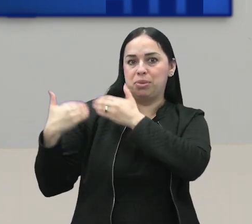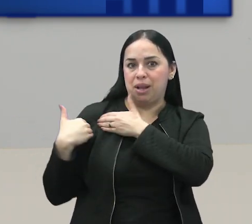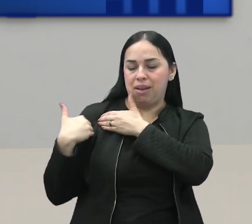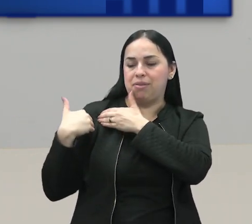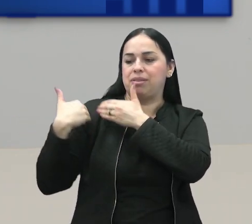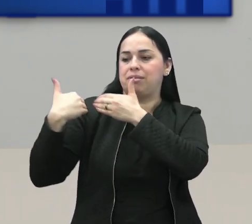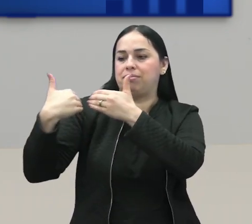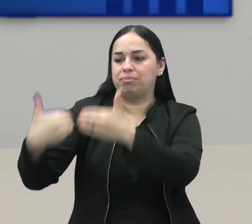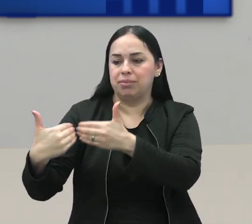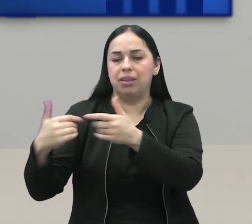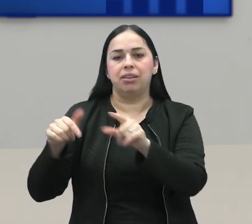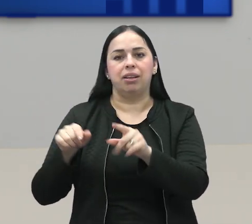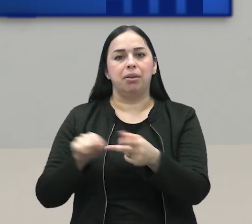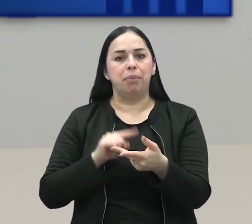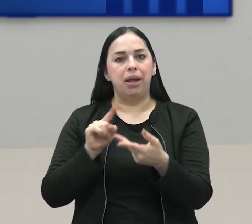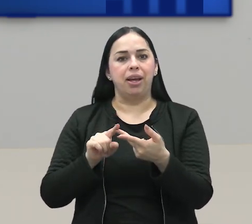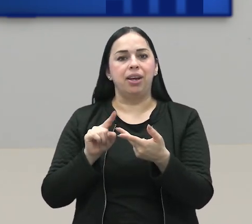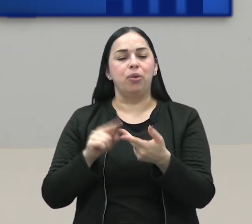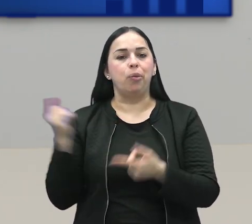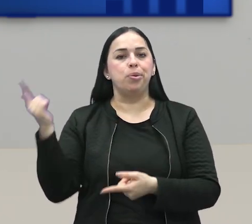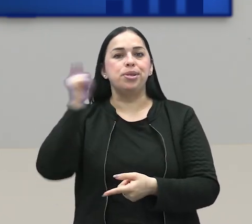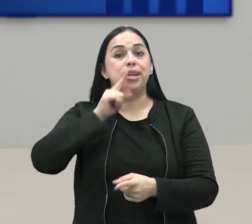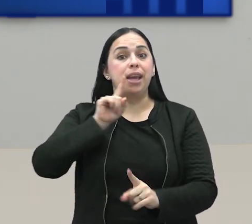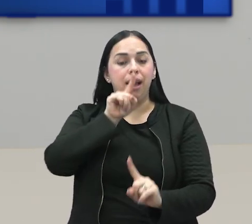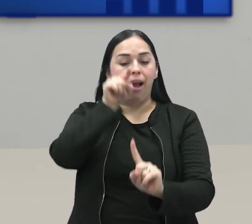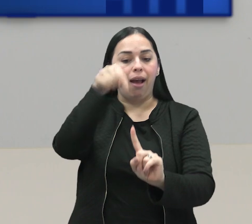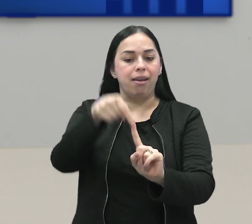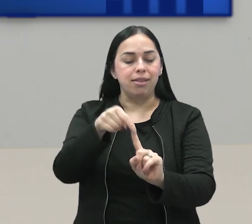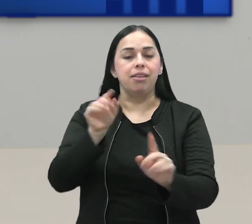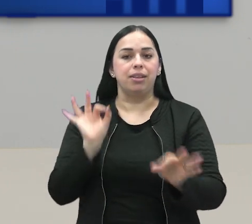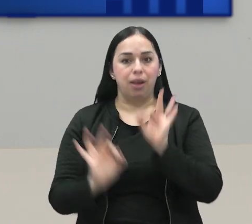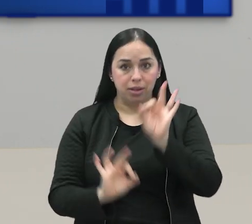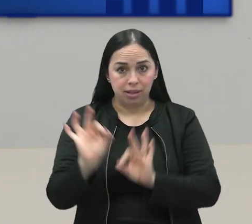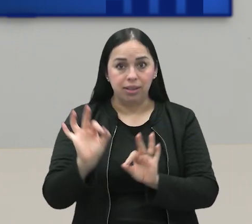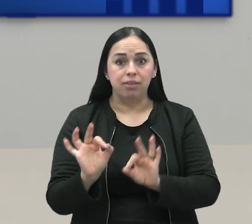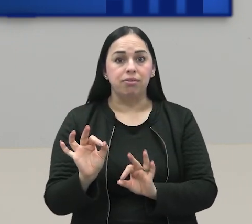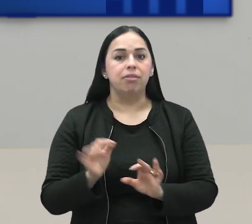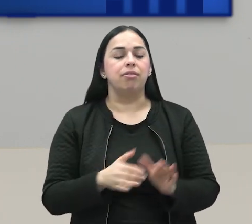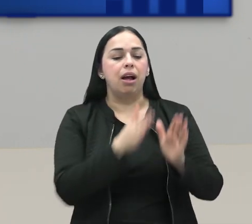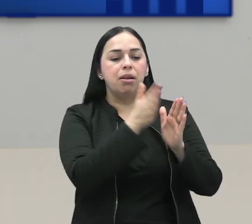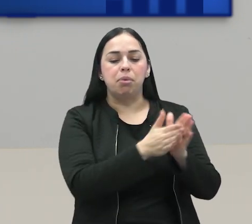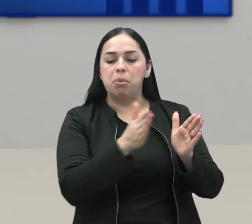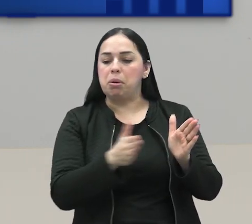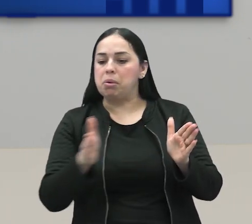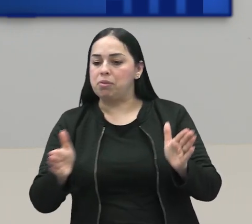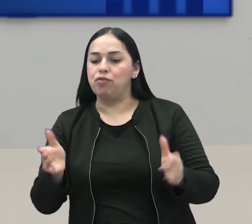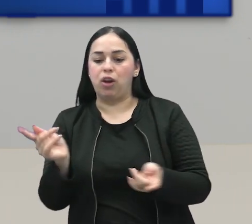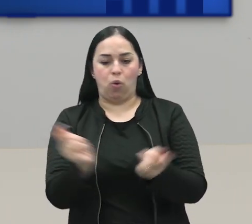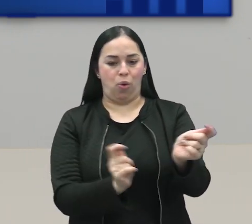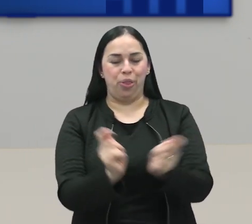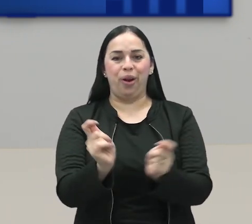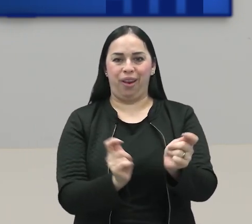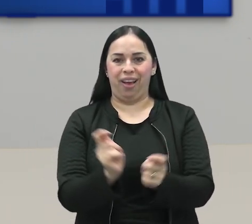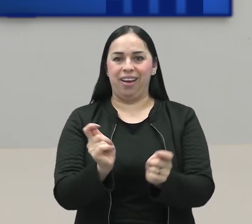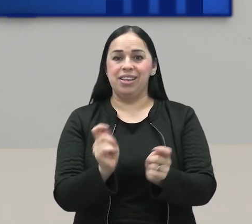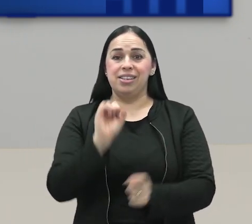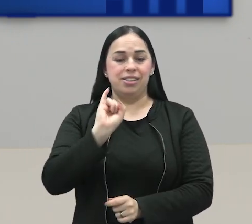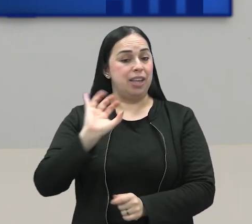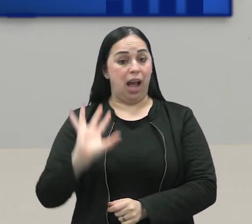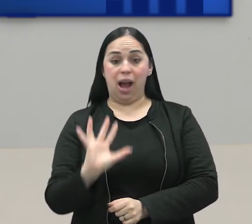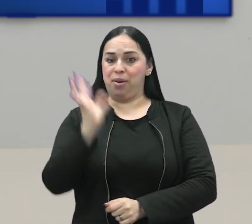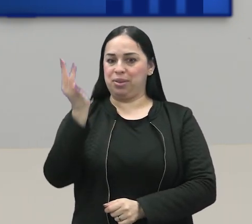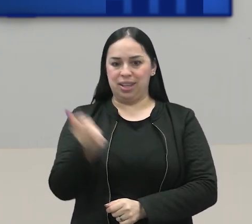conseguir estipular indicadores, ele vai conseguir controlar a produção, mesmo que ocorram mudanças, ele vai